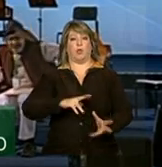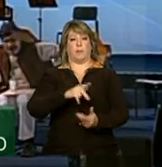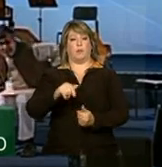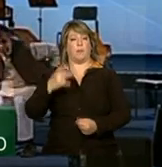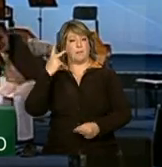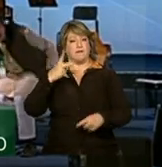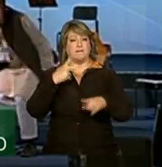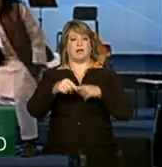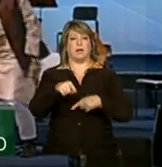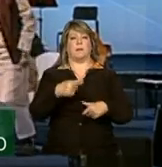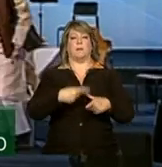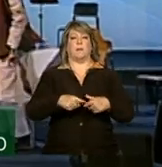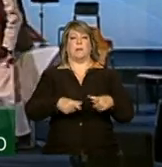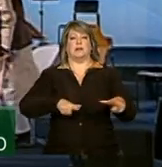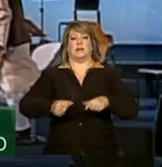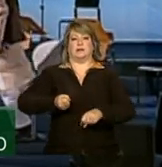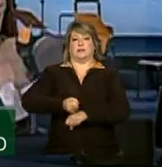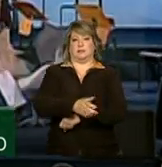Infantil.